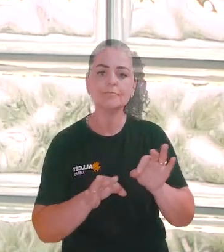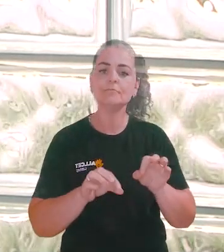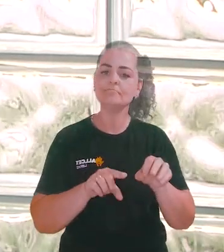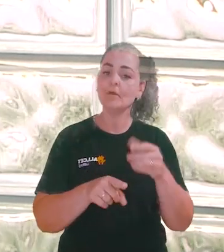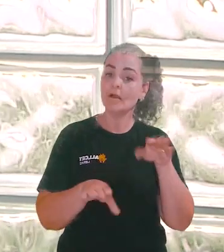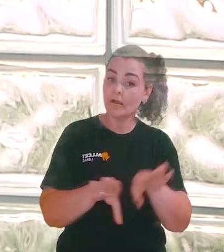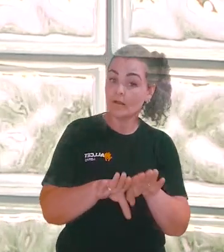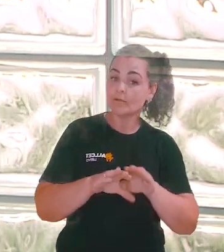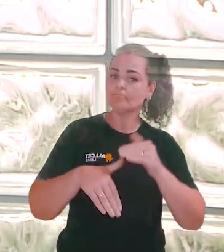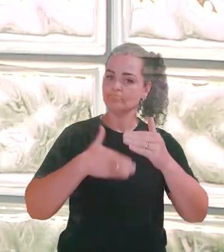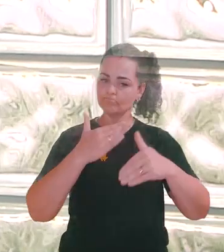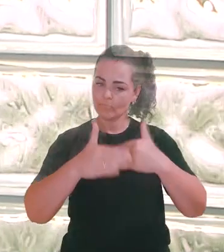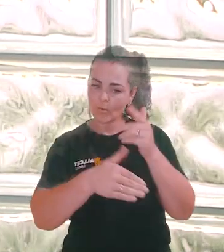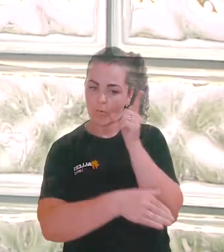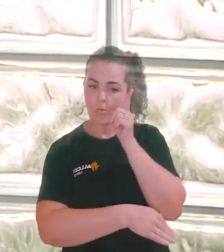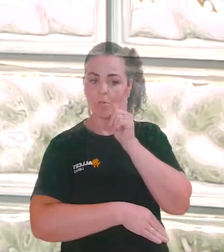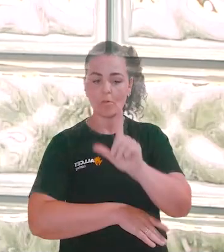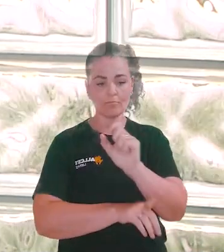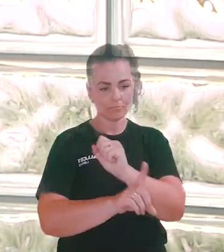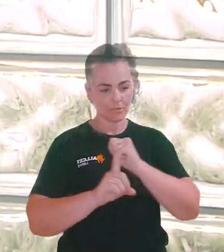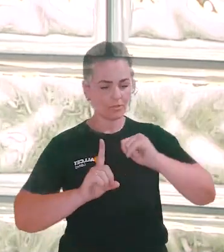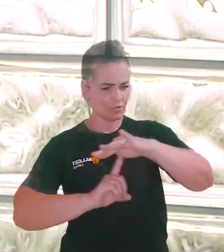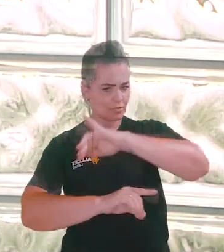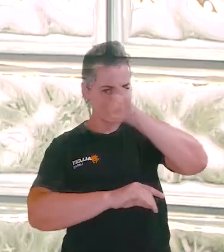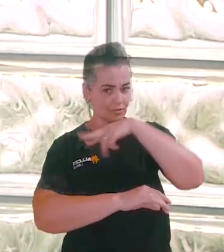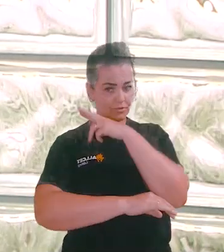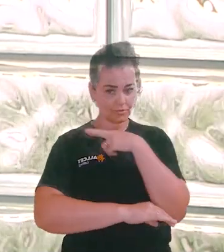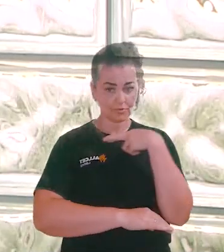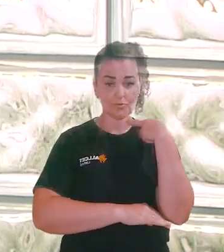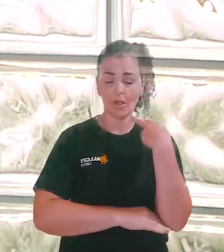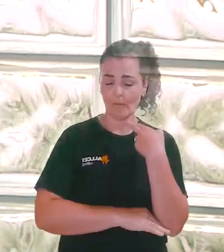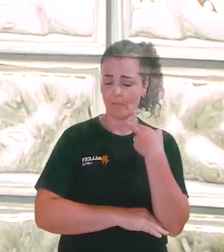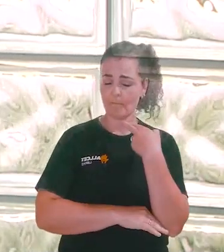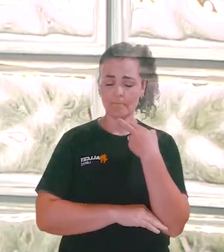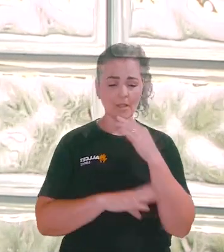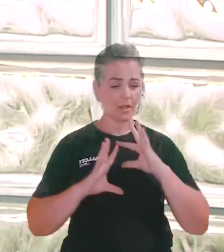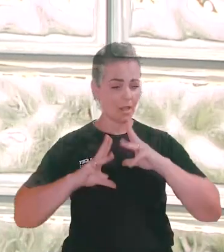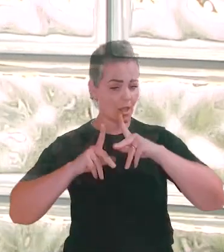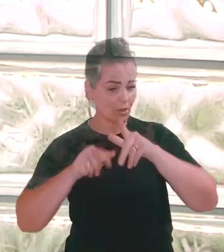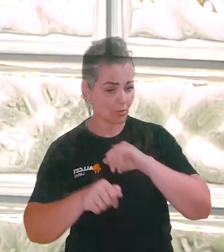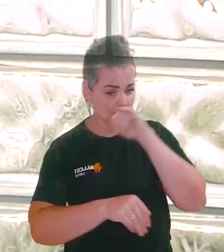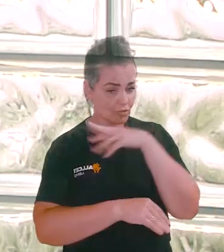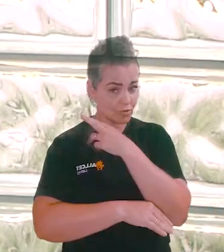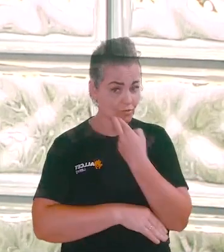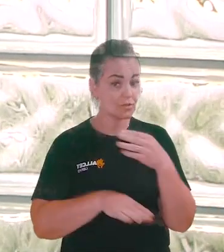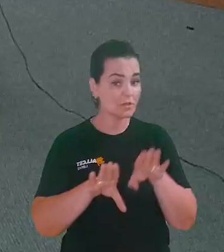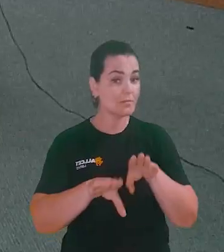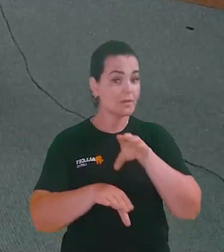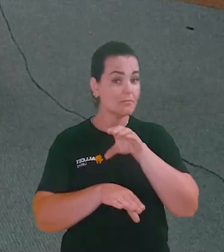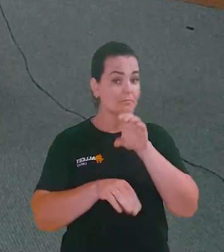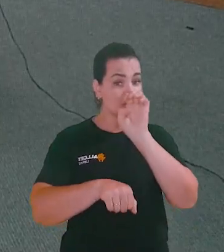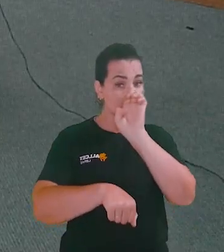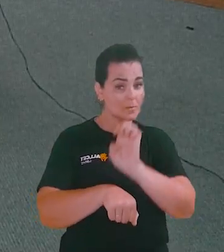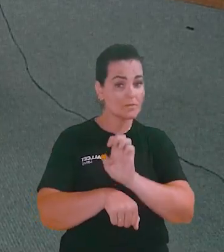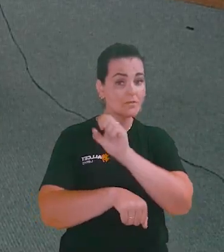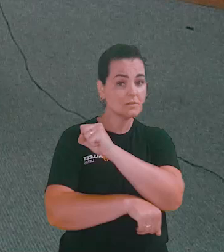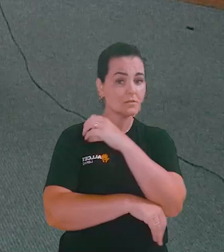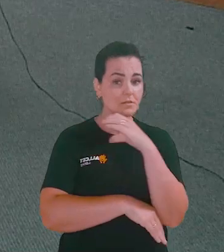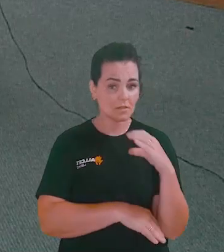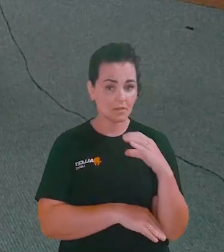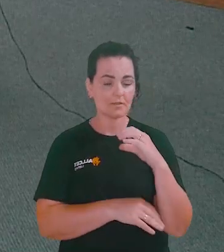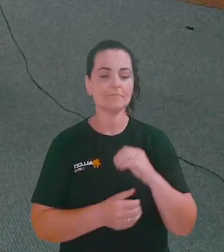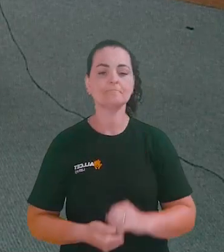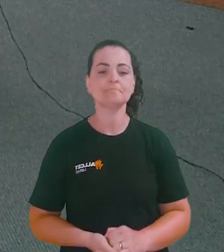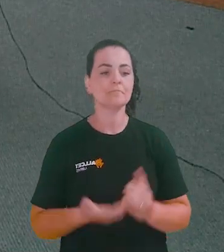é uma construção e uma conquista social para Jaraguá do Sul e para toda Santa Catarina. Então, Eduarda,